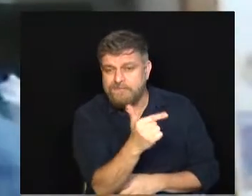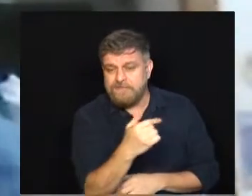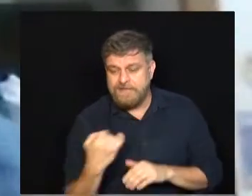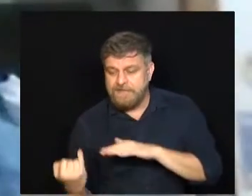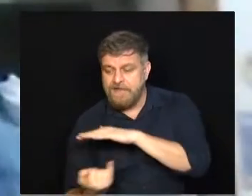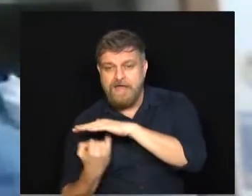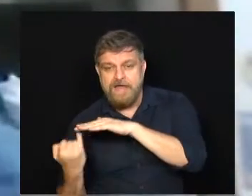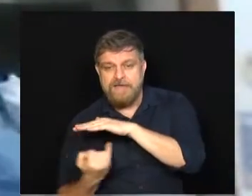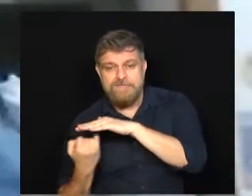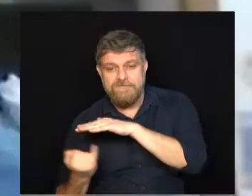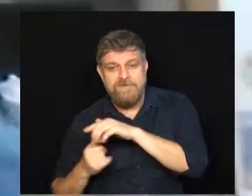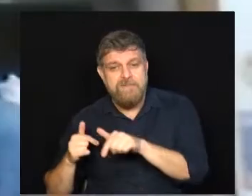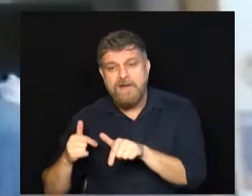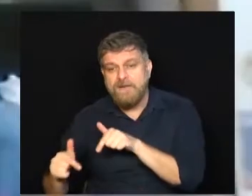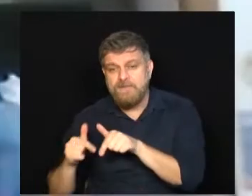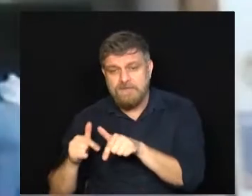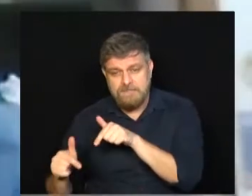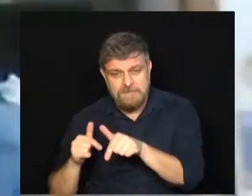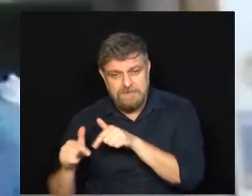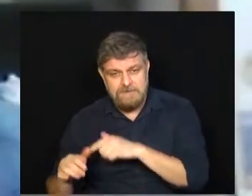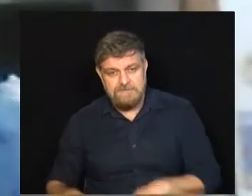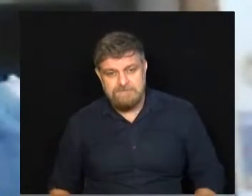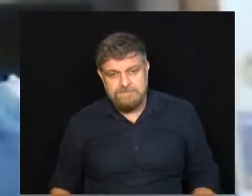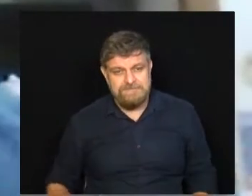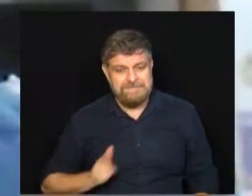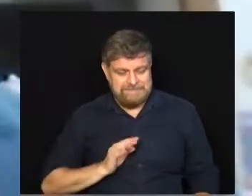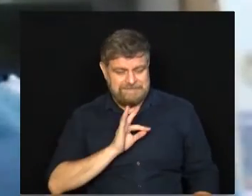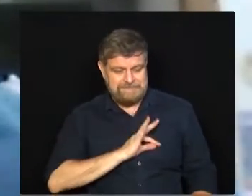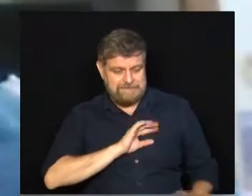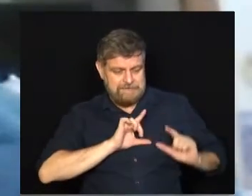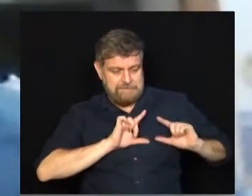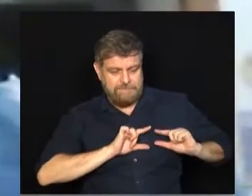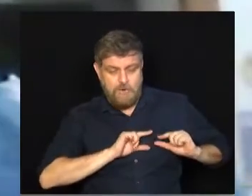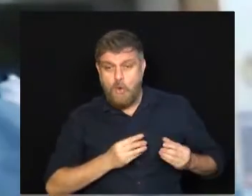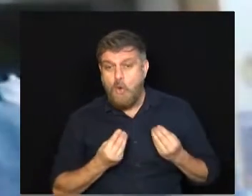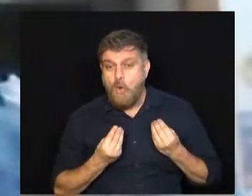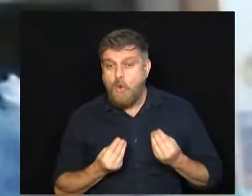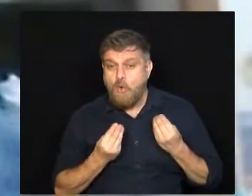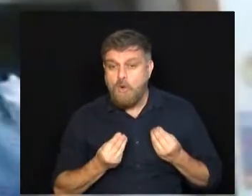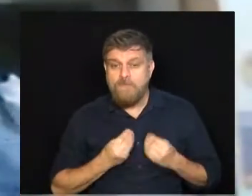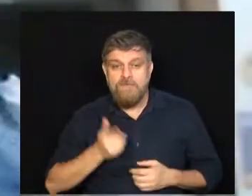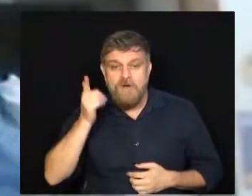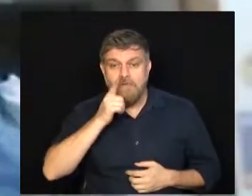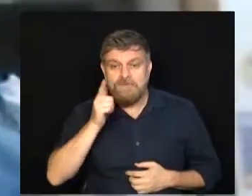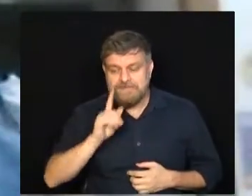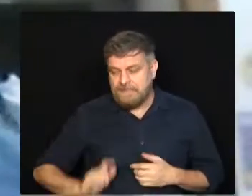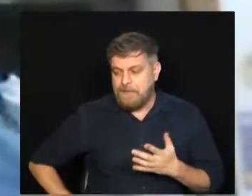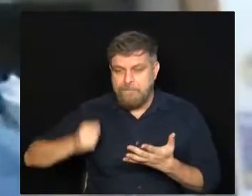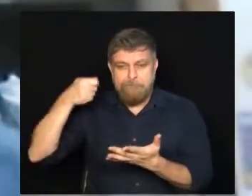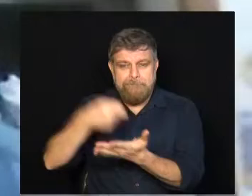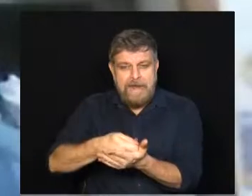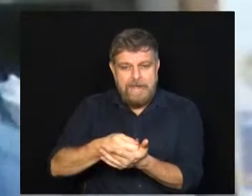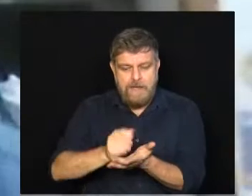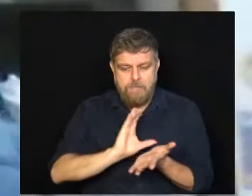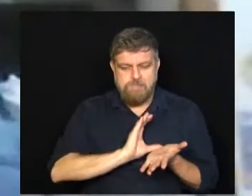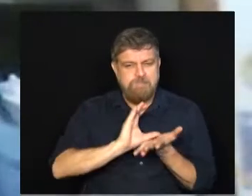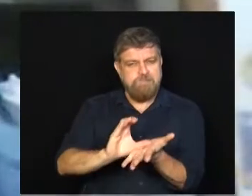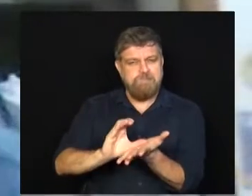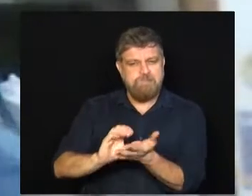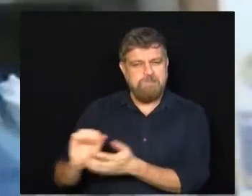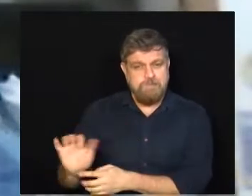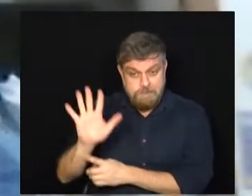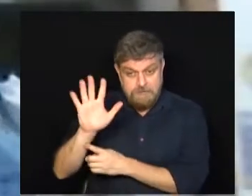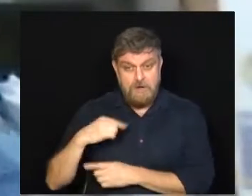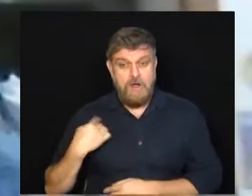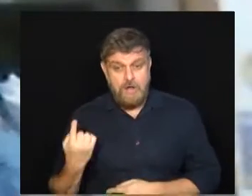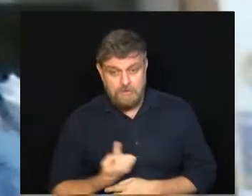muito difícil, pessoas com muitas dificuldades de acesso a qualquer recurso. Então, aquela conquista que nós